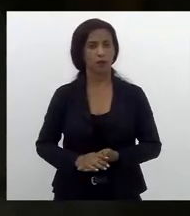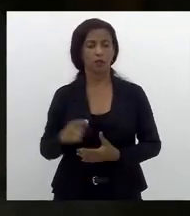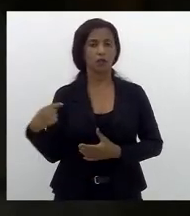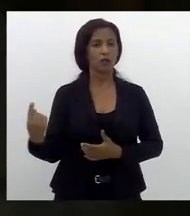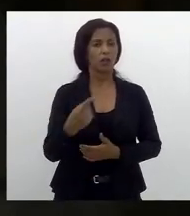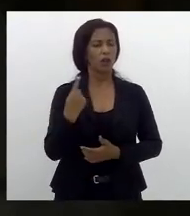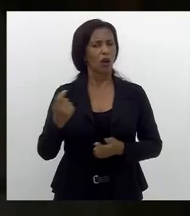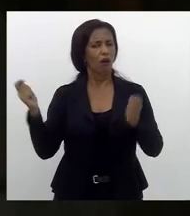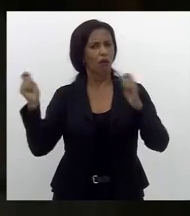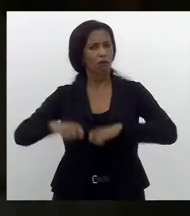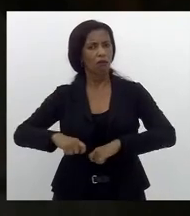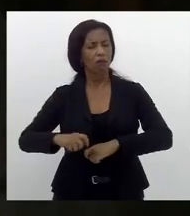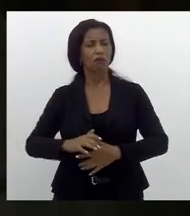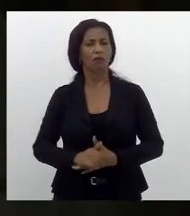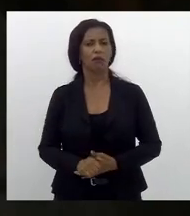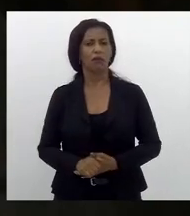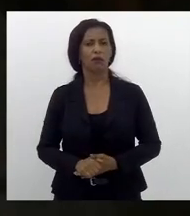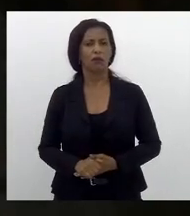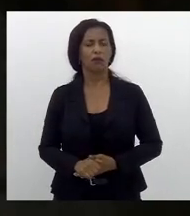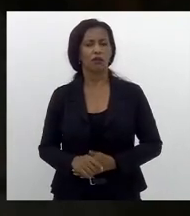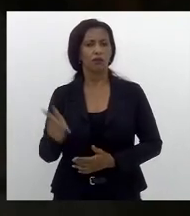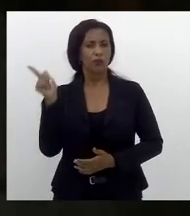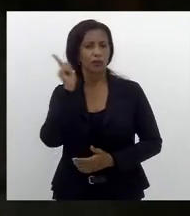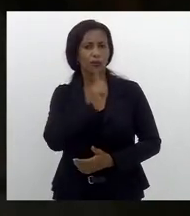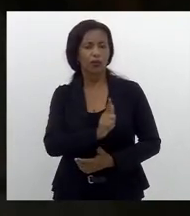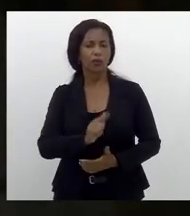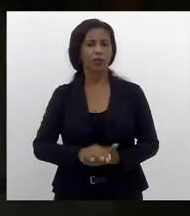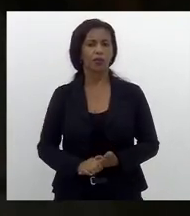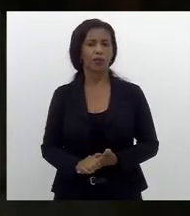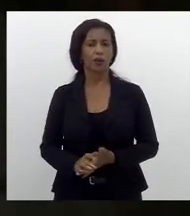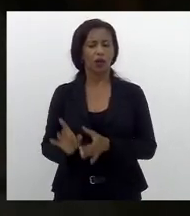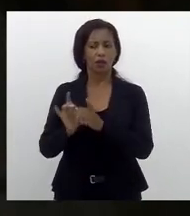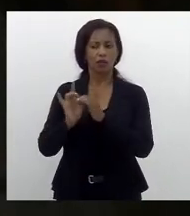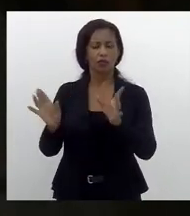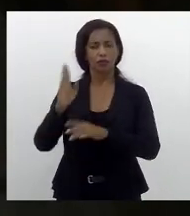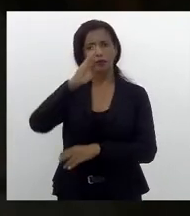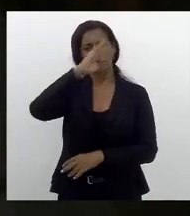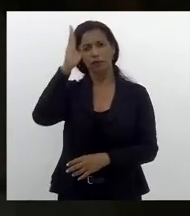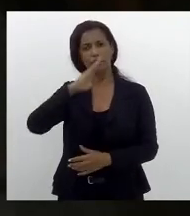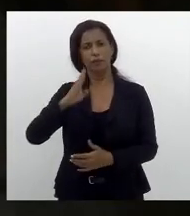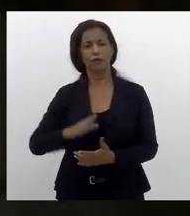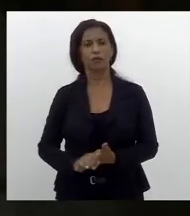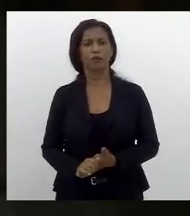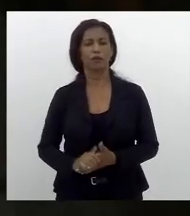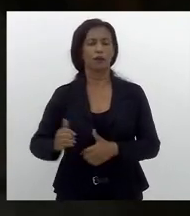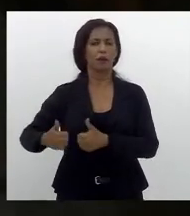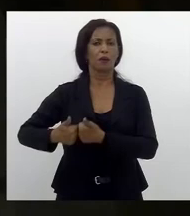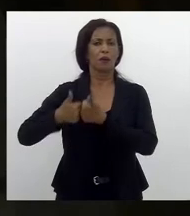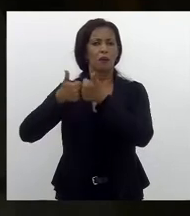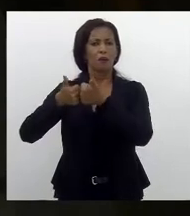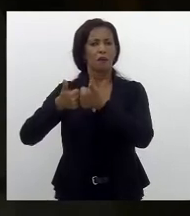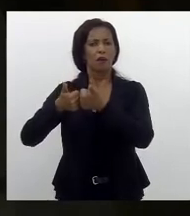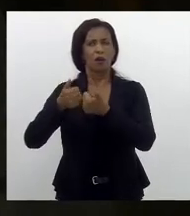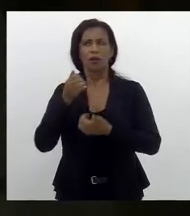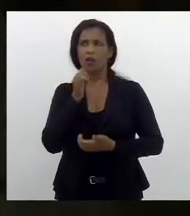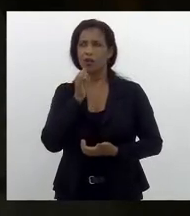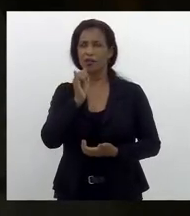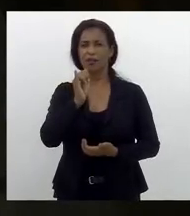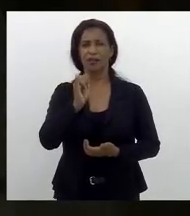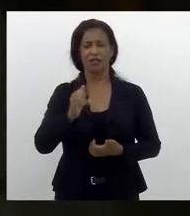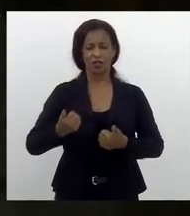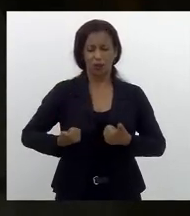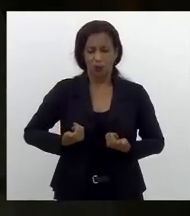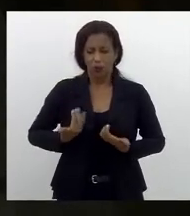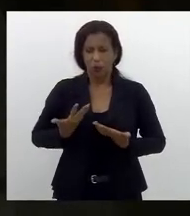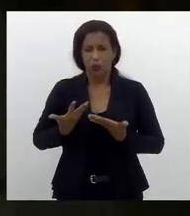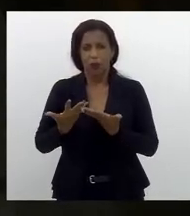sejamos capazes de colocar à disposição do Brasil o melhor das nossas energias, o